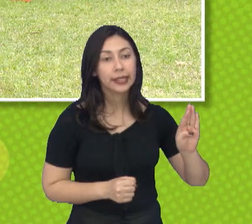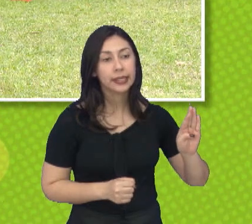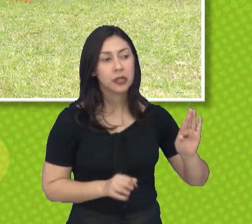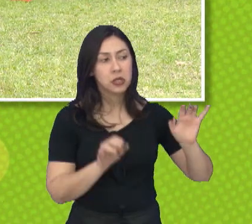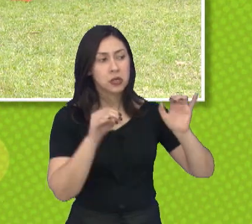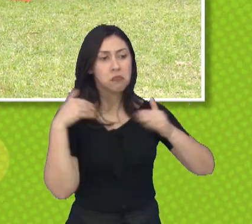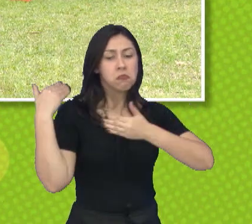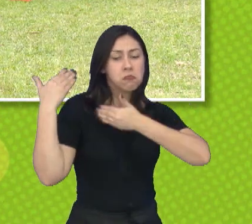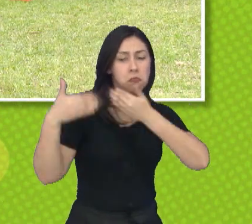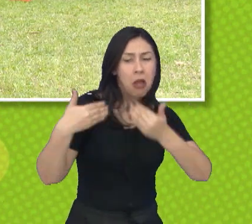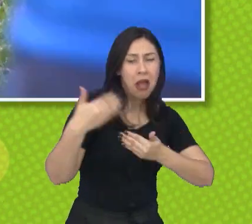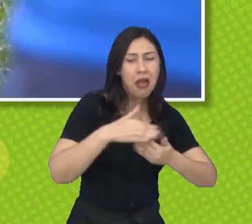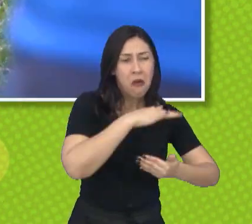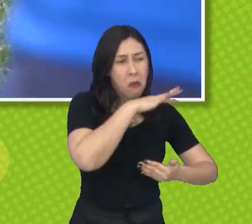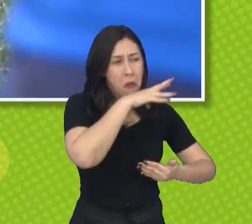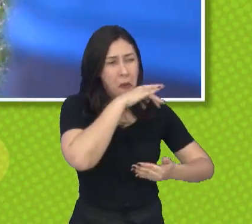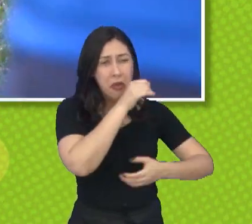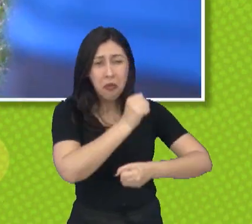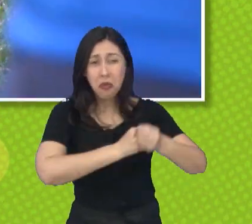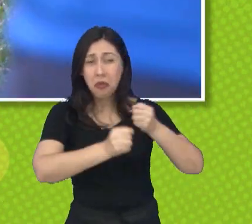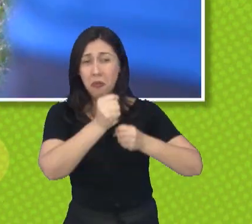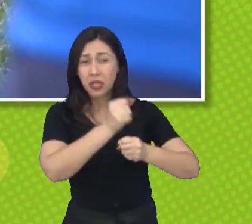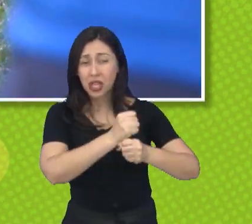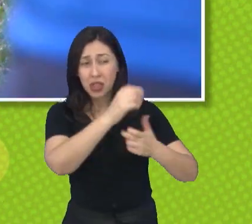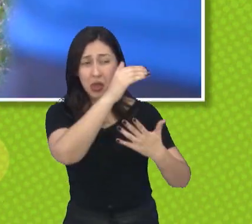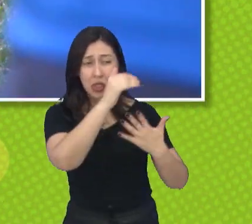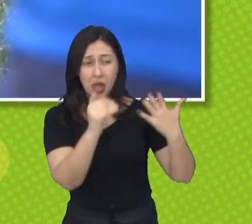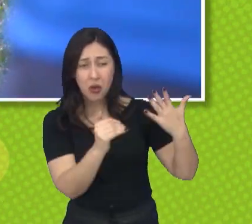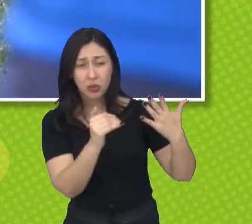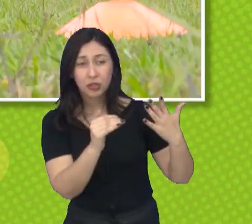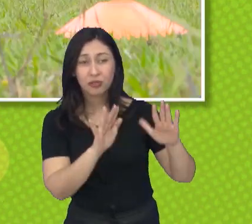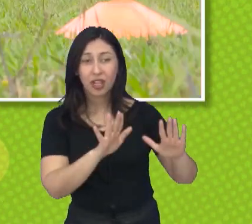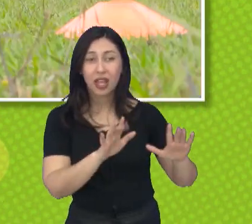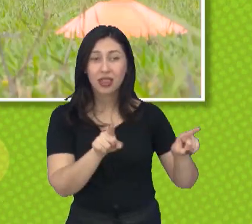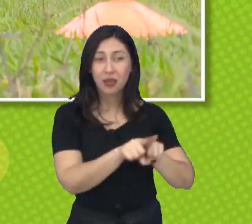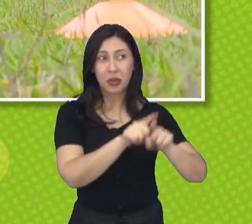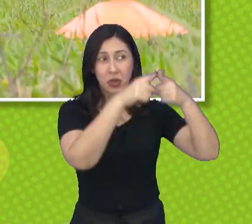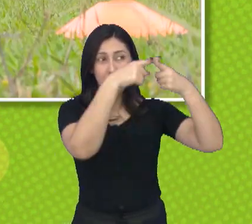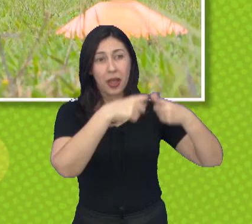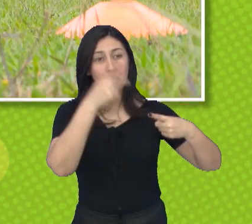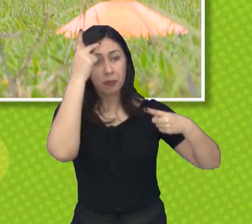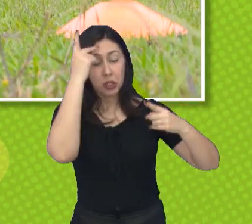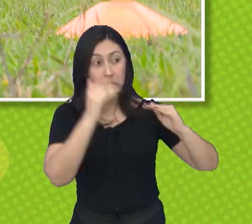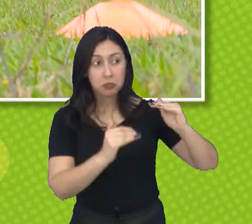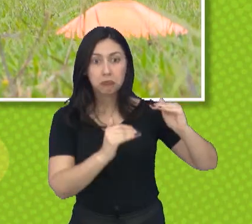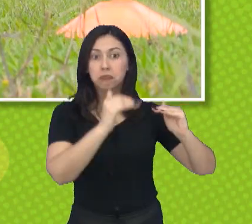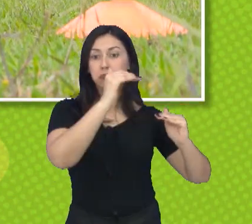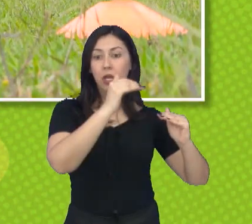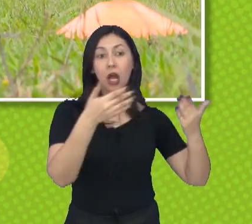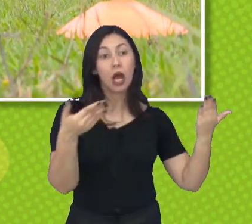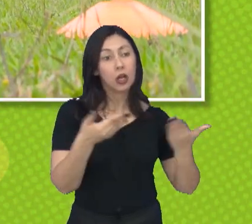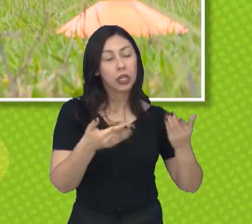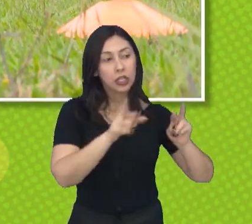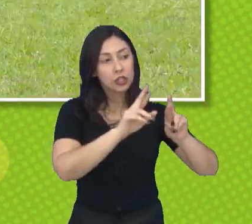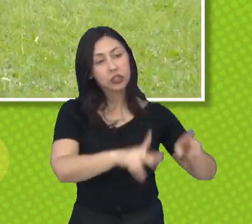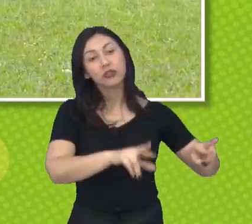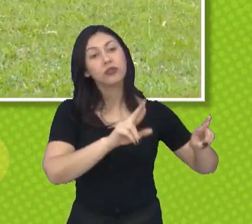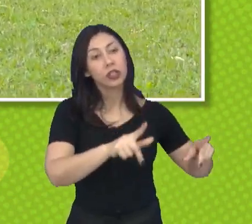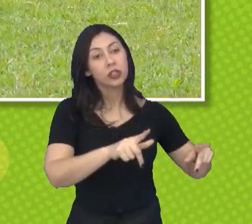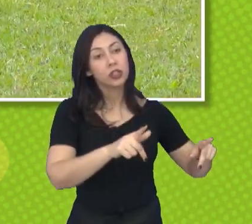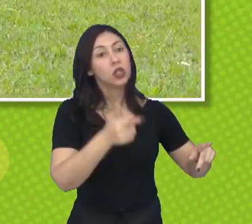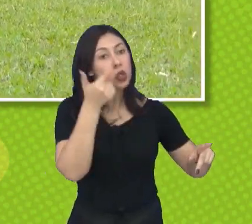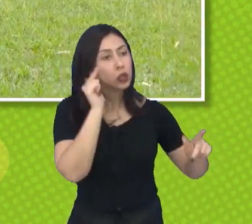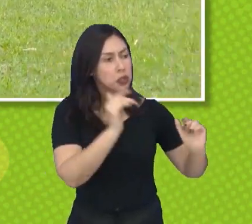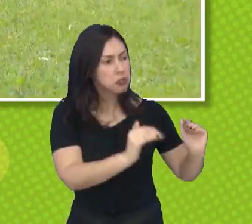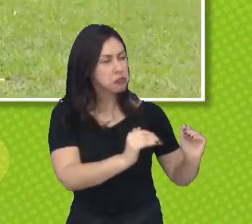campanha ruim no Brasileiro o ano passado, ficou em último lugar, já no Paulista já se recuperou, enfim, é um outro time, né? Subiu de